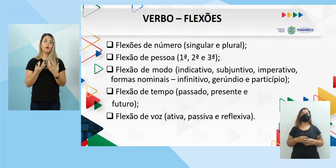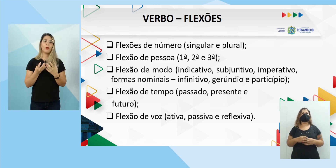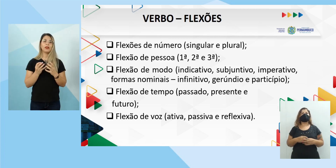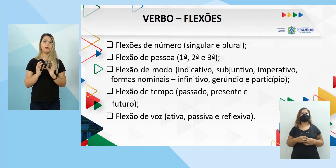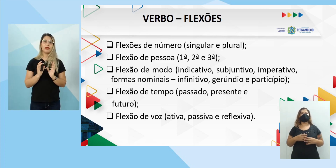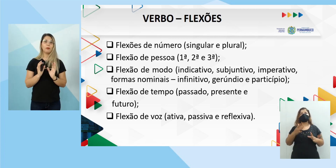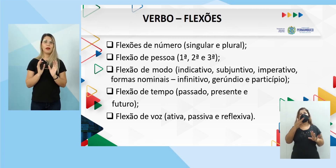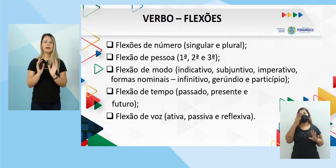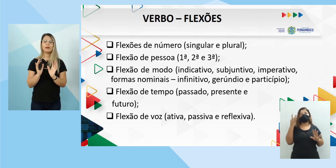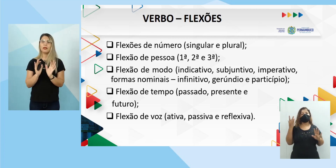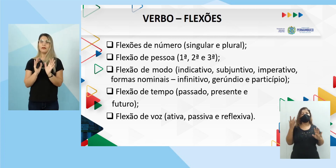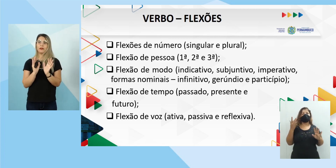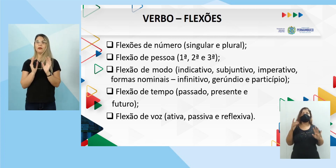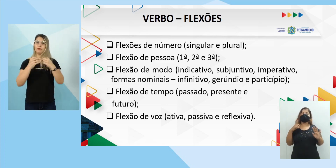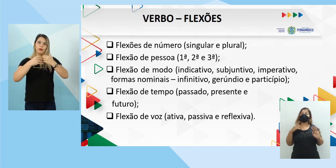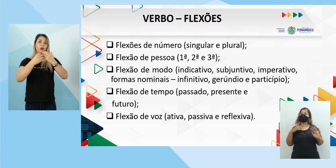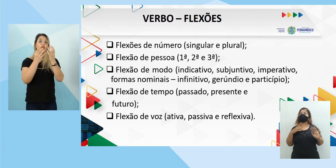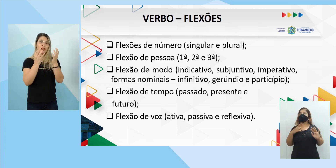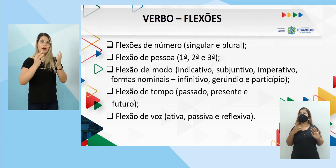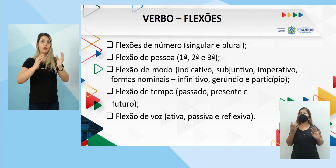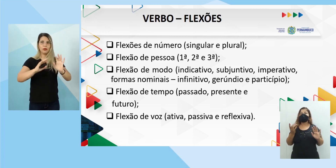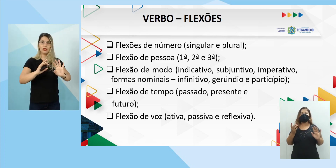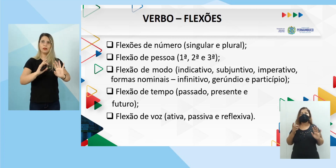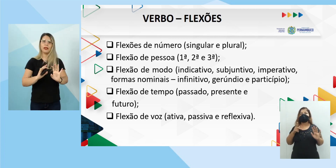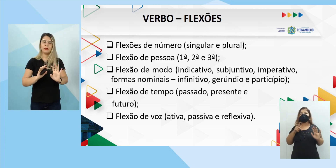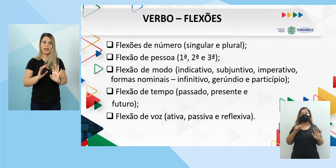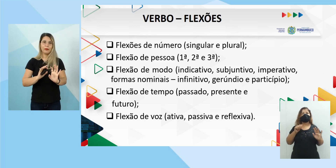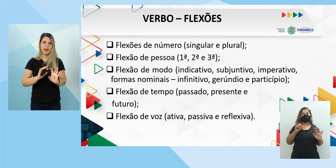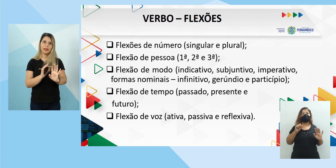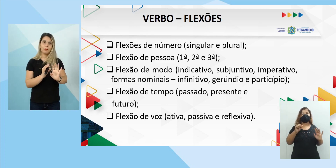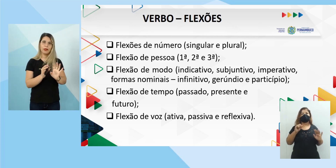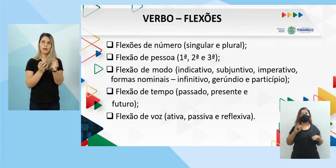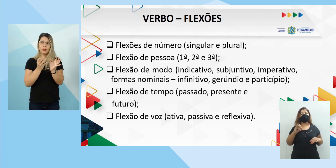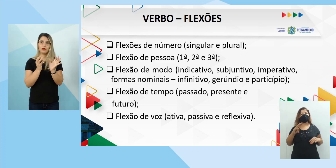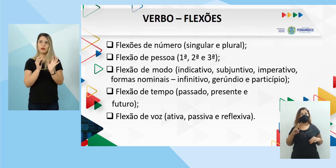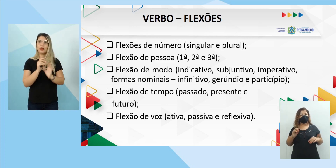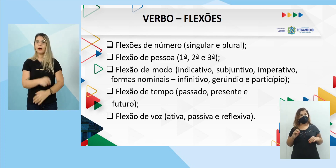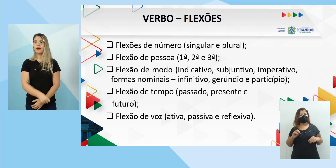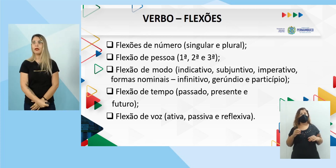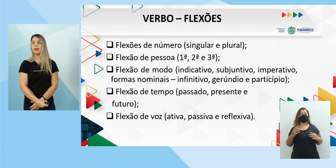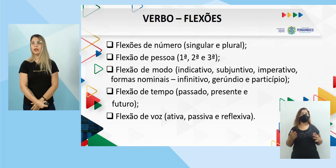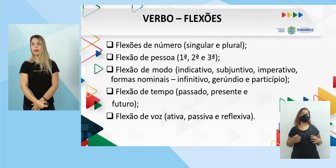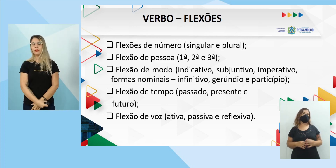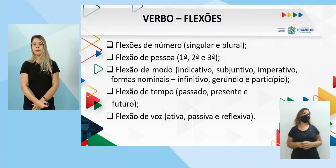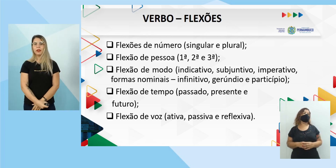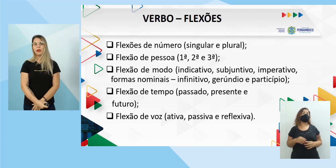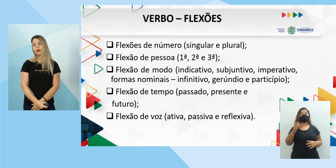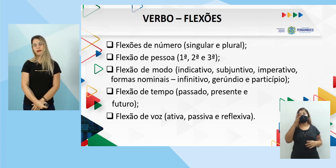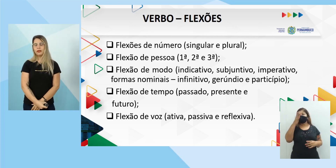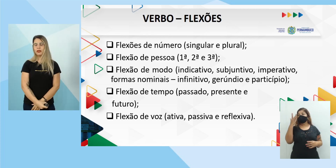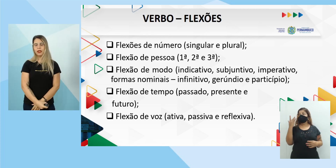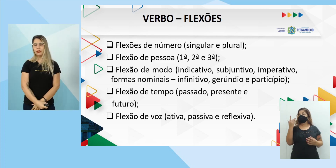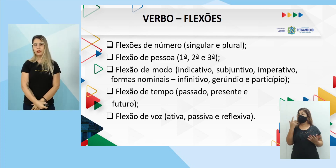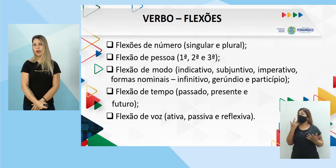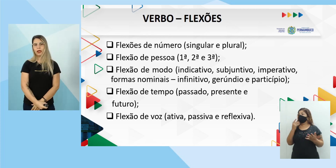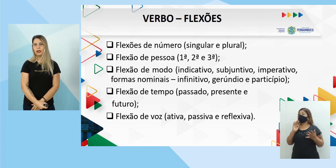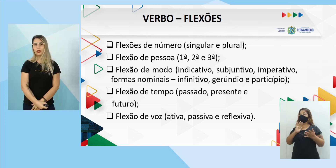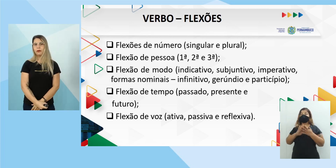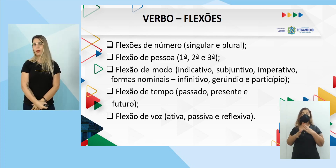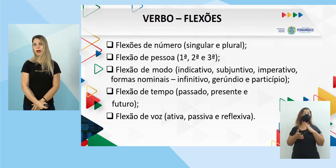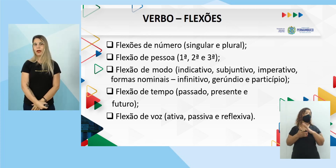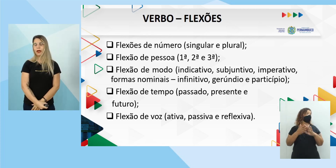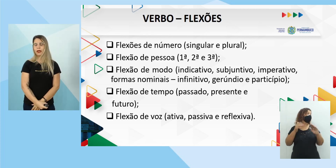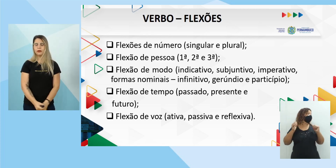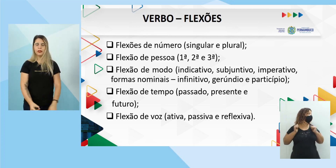tem um comportamento passivo, no geral, não falando de gramática apenas, mas no geral é alguém que não faz nada, tá